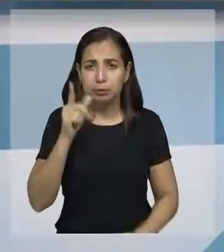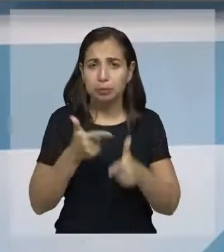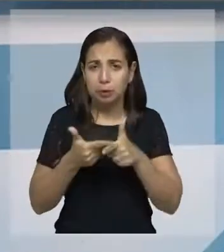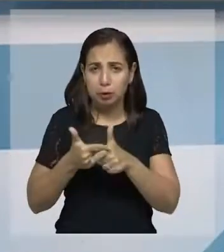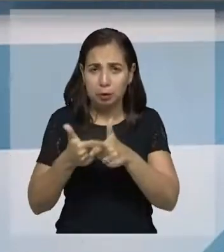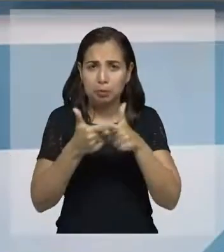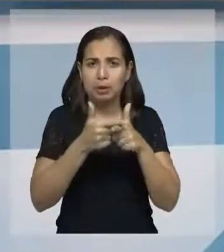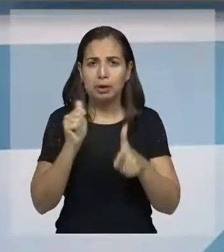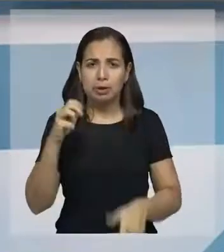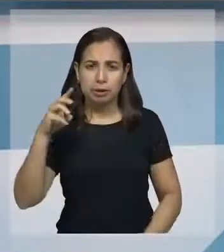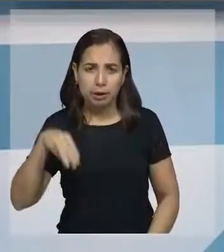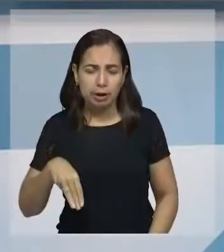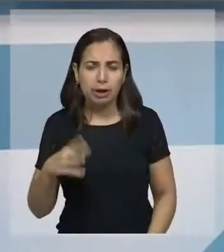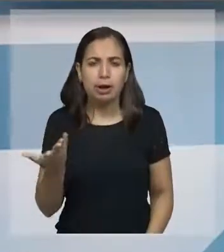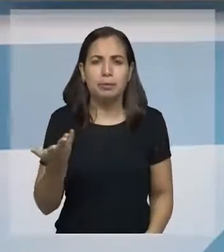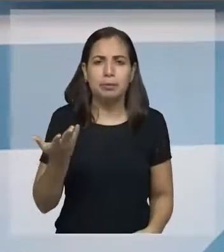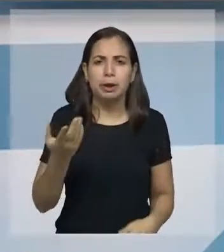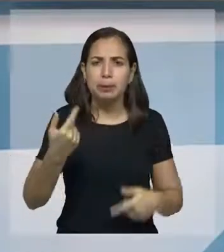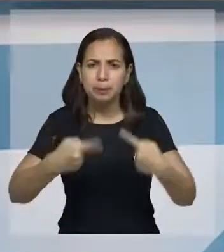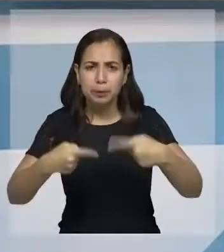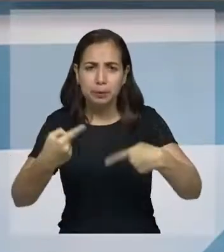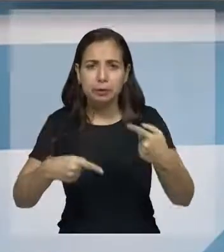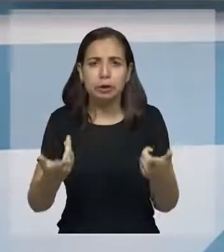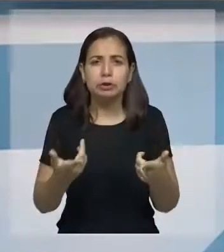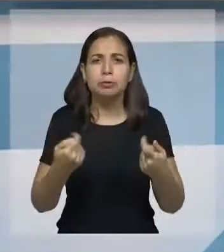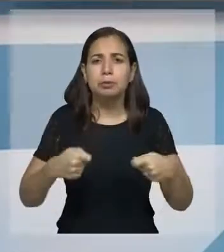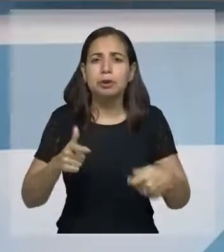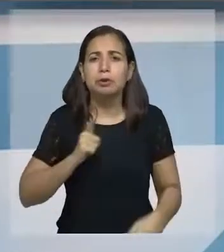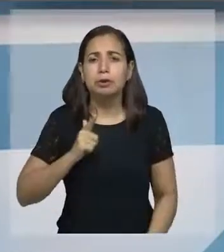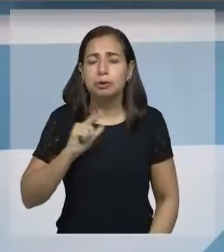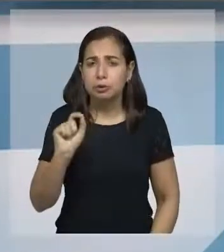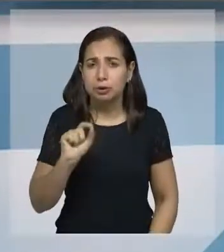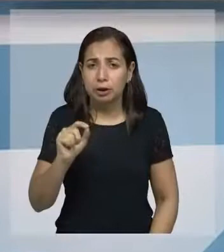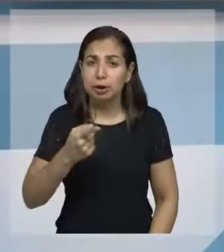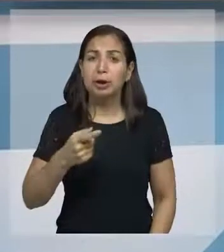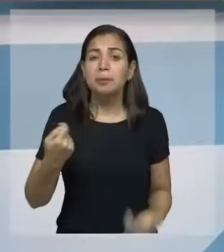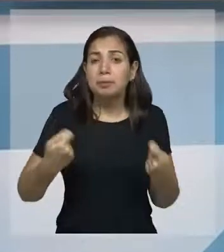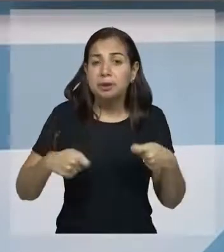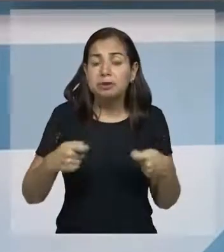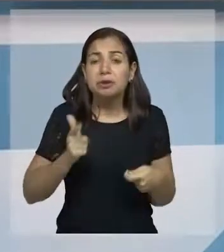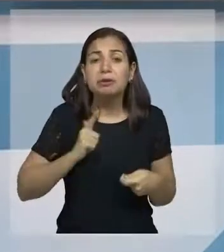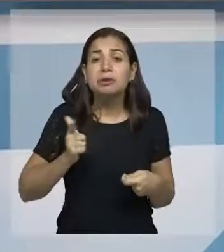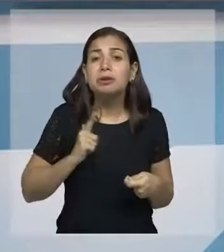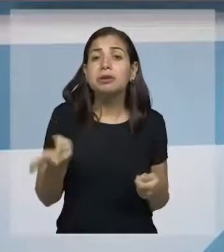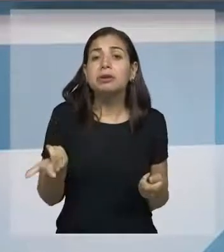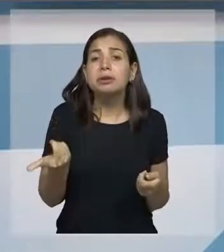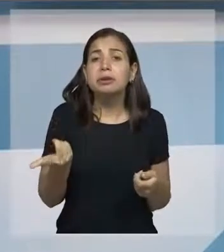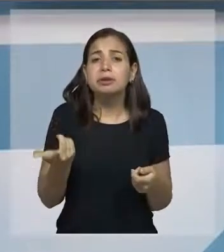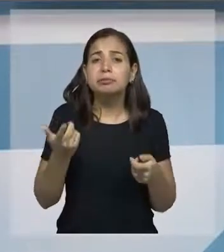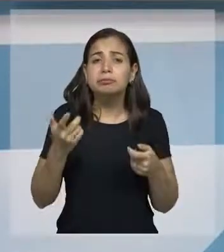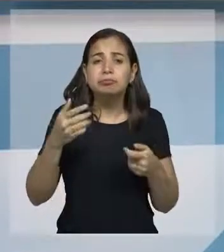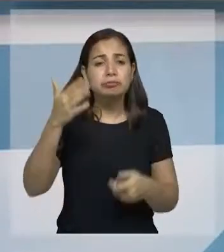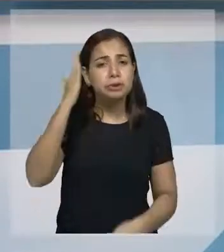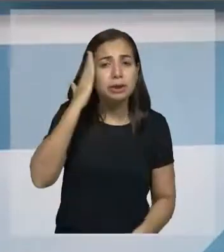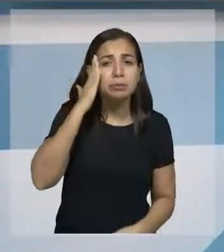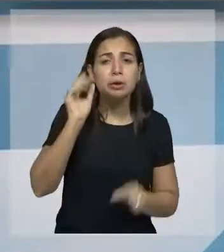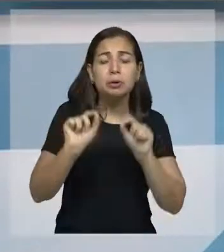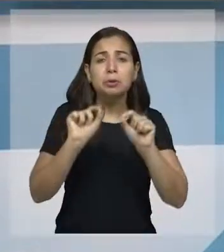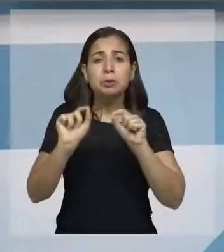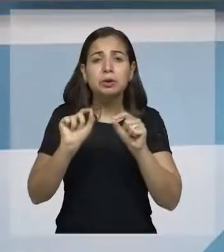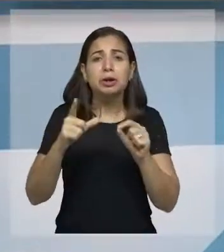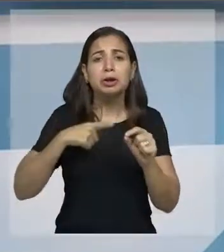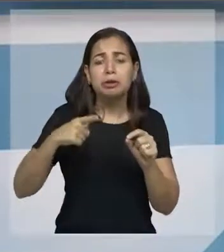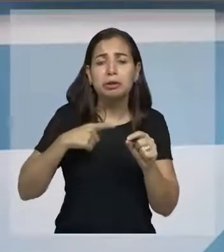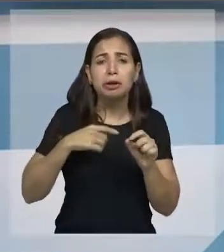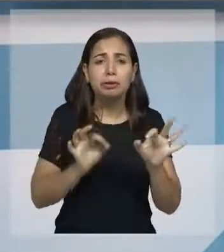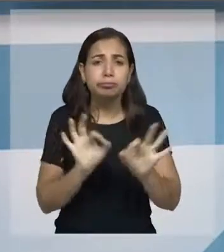que tem que ter, ele precisa estar respaldado, secundado numa visão estratégica, um planejamento